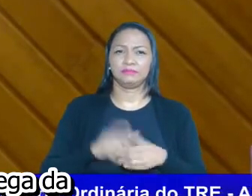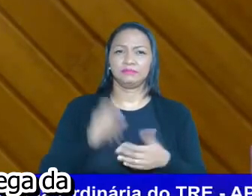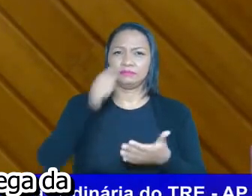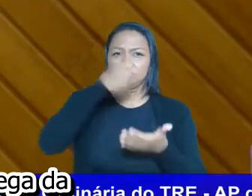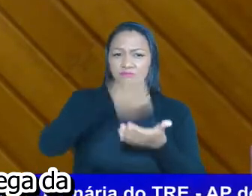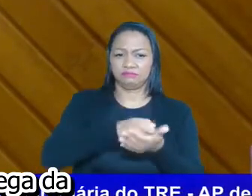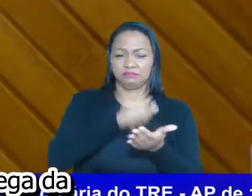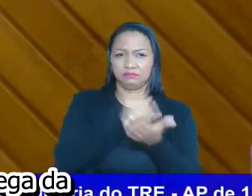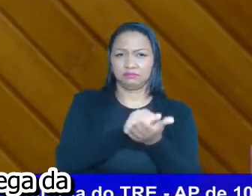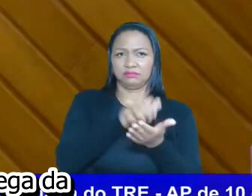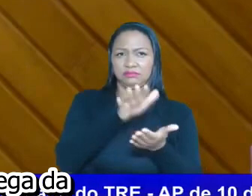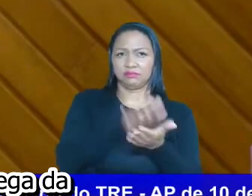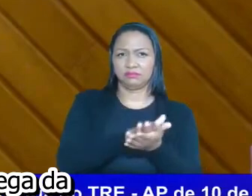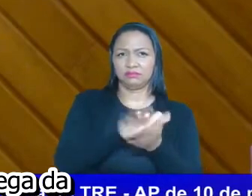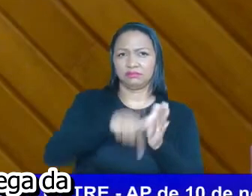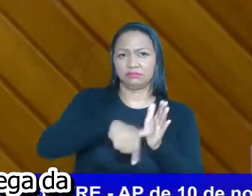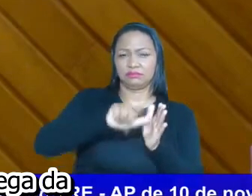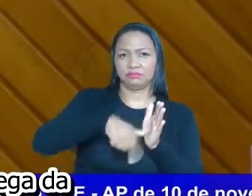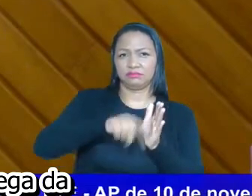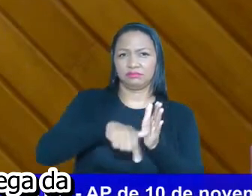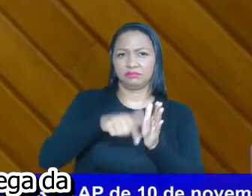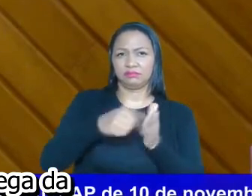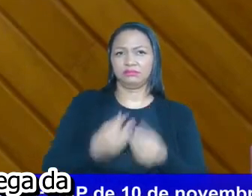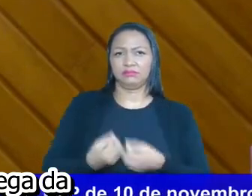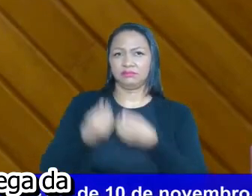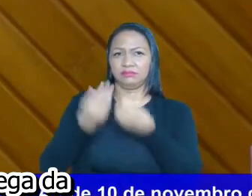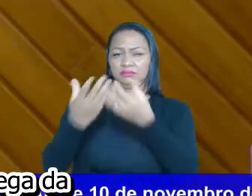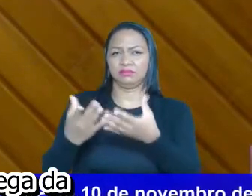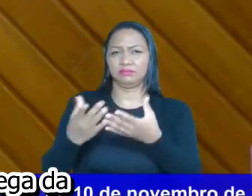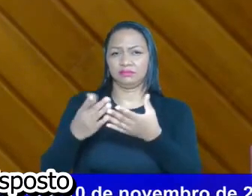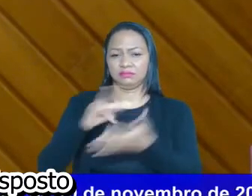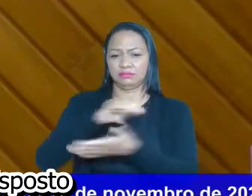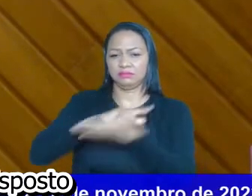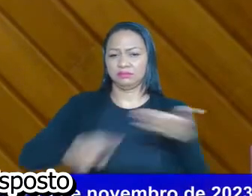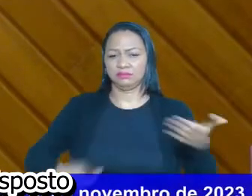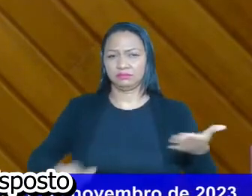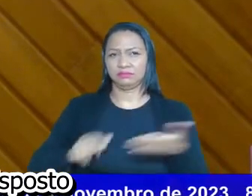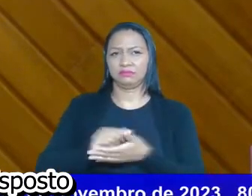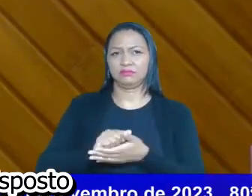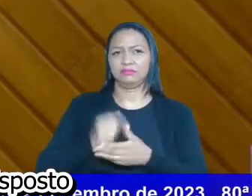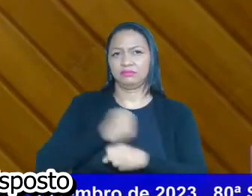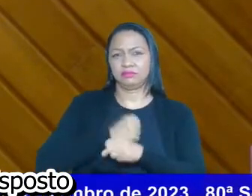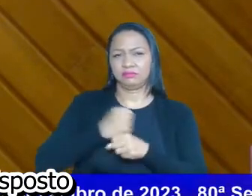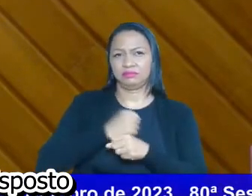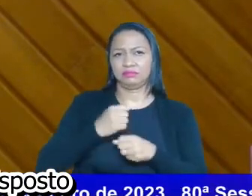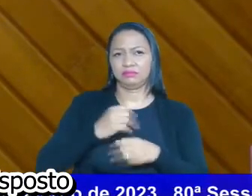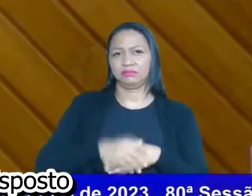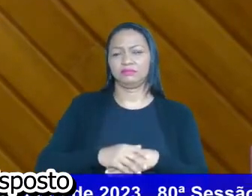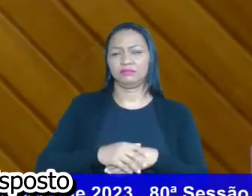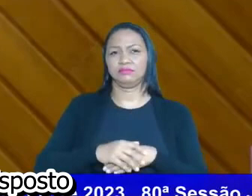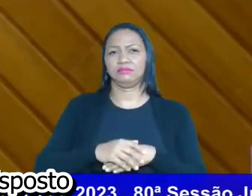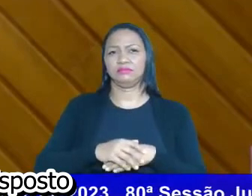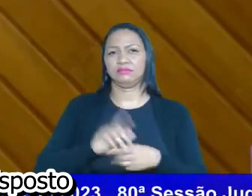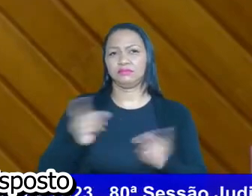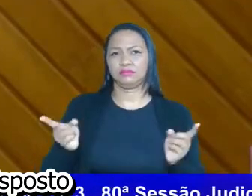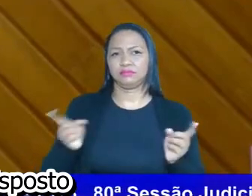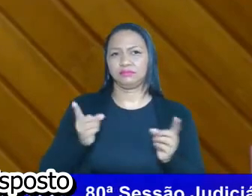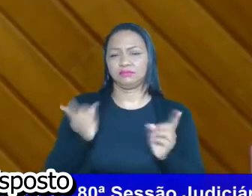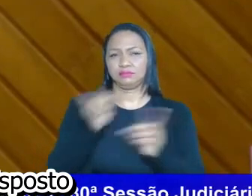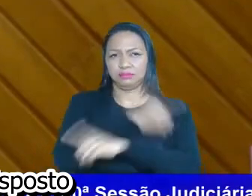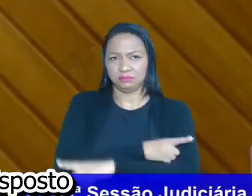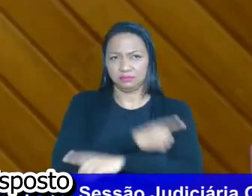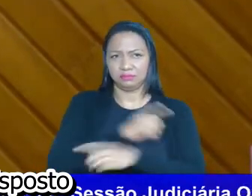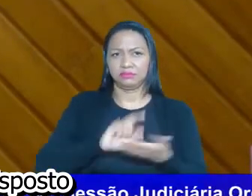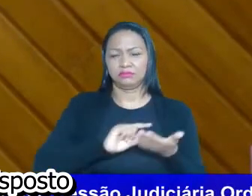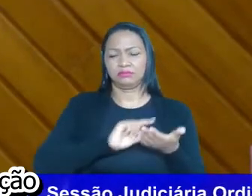pagou a multa por atraso na entrega da DIF anual, no valor de 530, contrariando o disposto